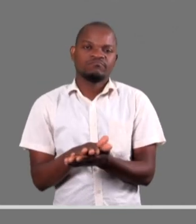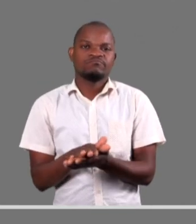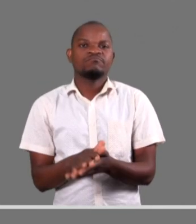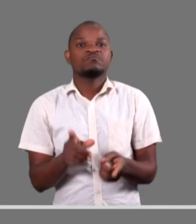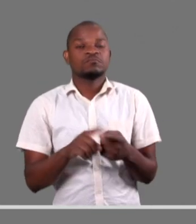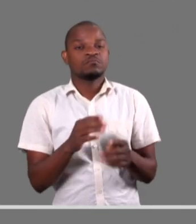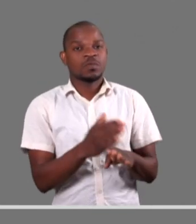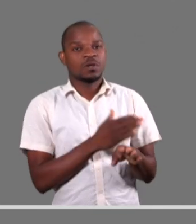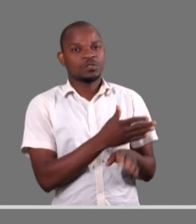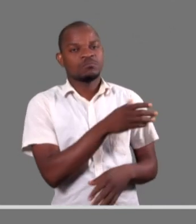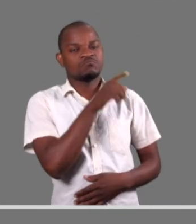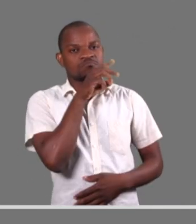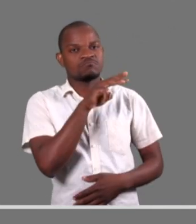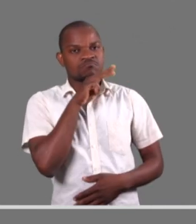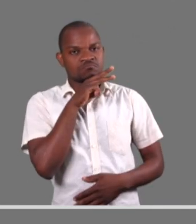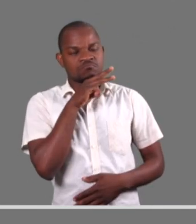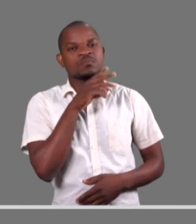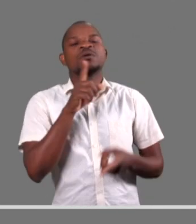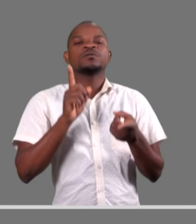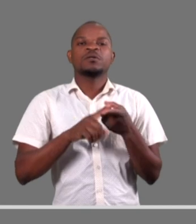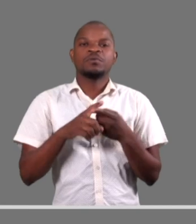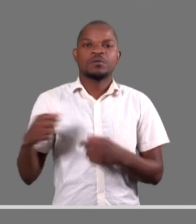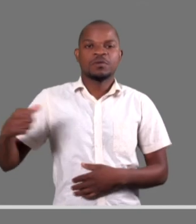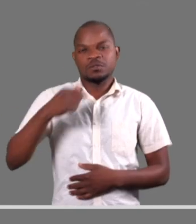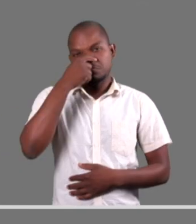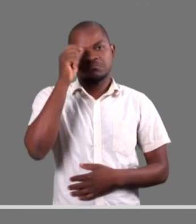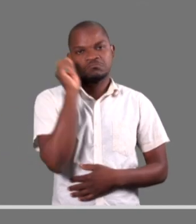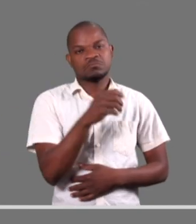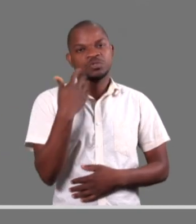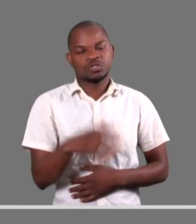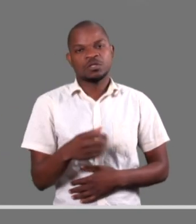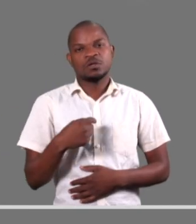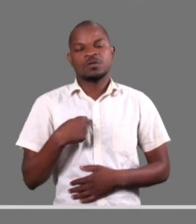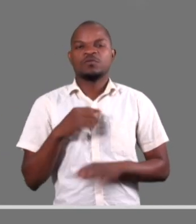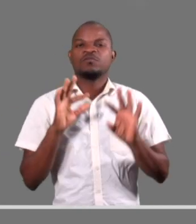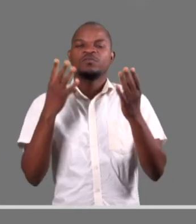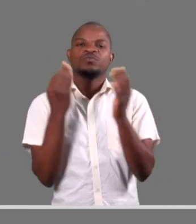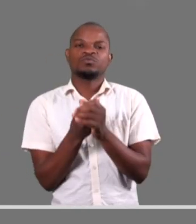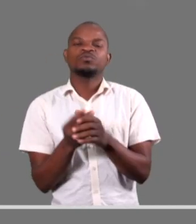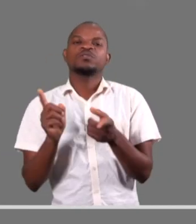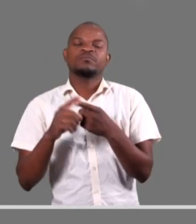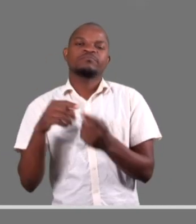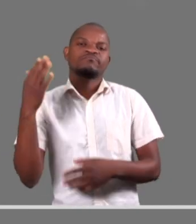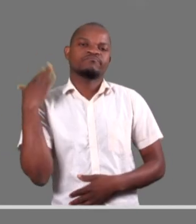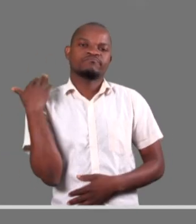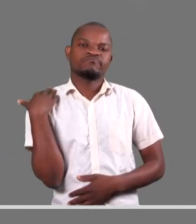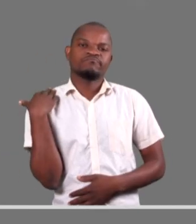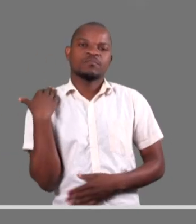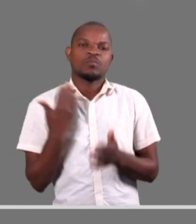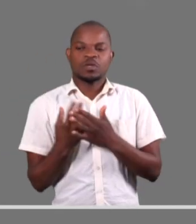Foi abandonada pelos pais, pelo marido e só vive comigo e com o meu irmão.